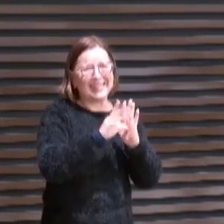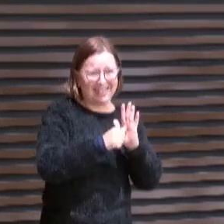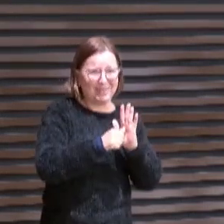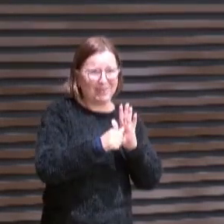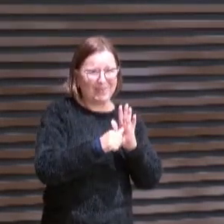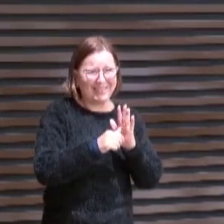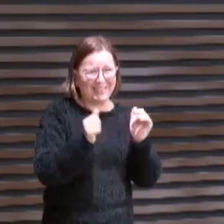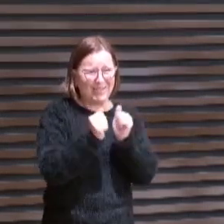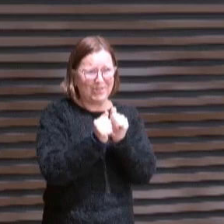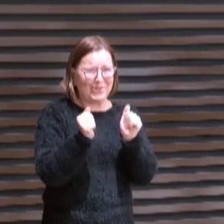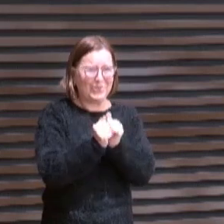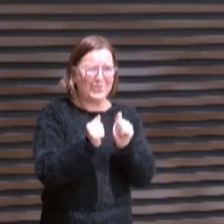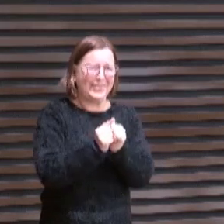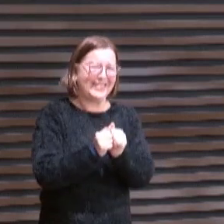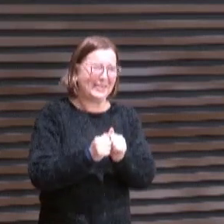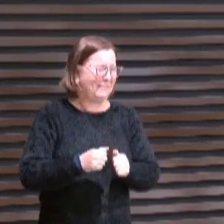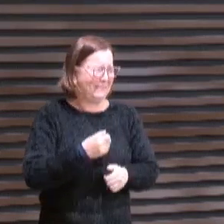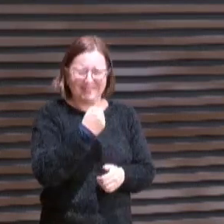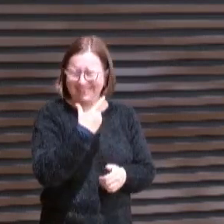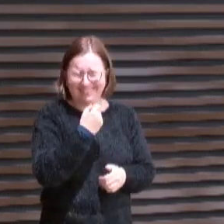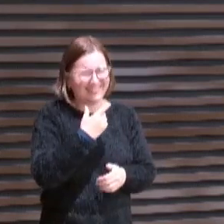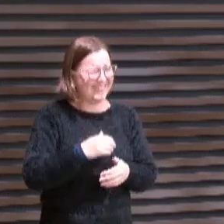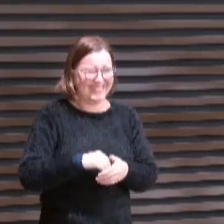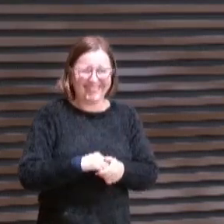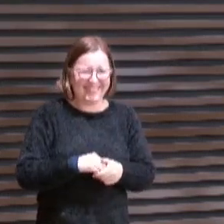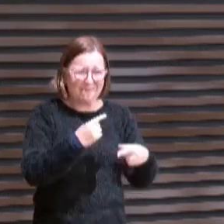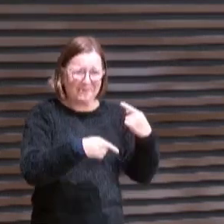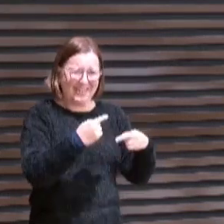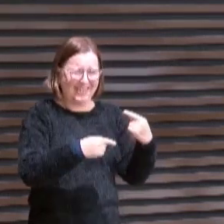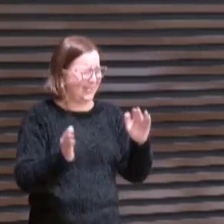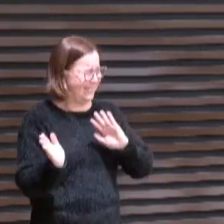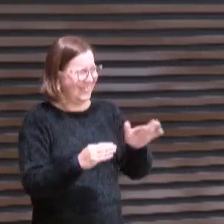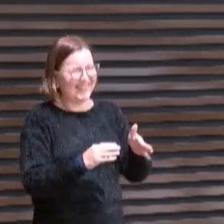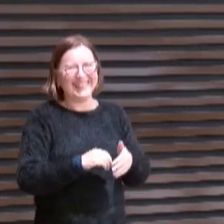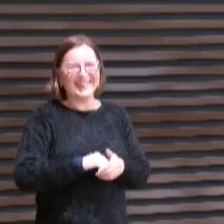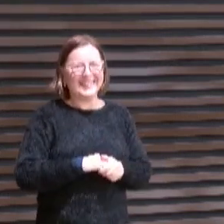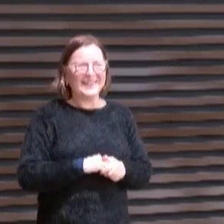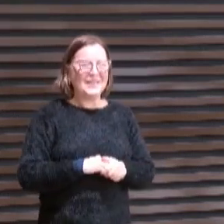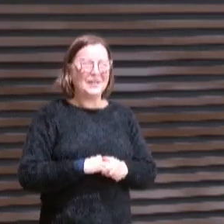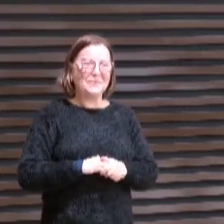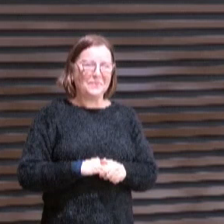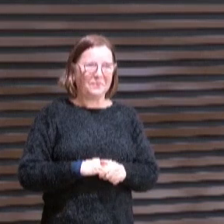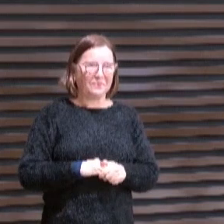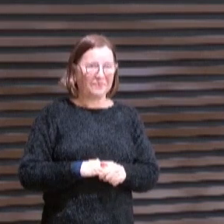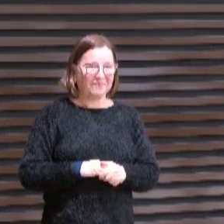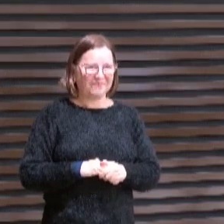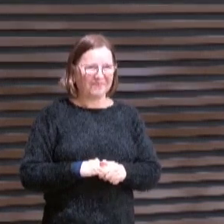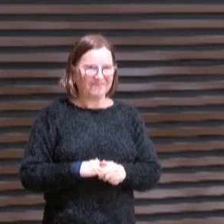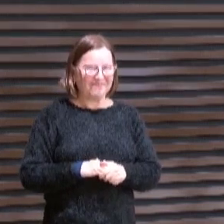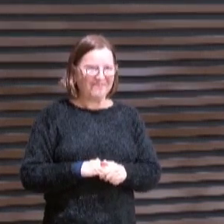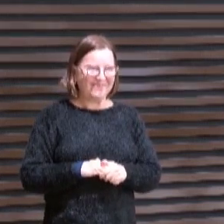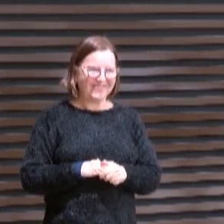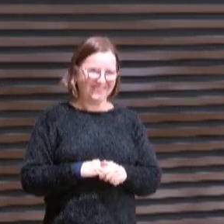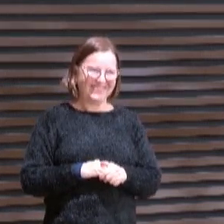Mas isso é só uma piadinha. Mas aqui tem coisa que está além, está muito além.